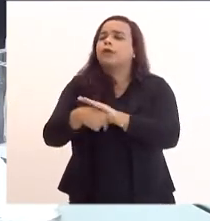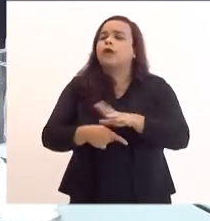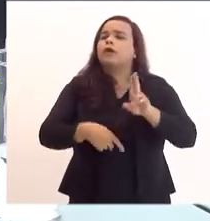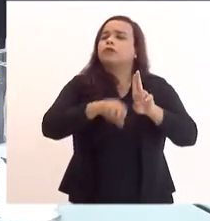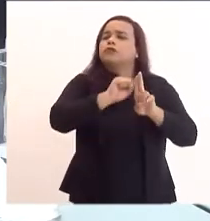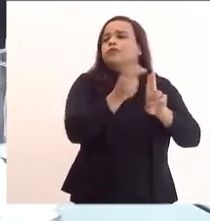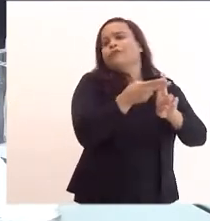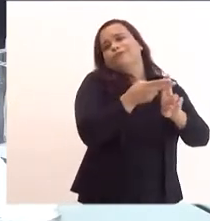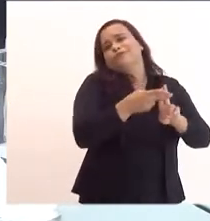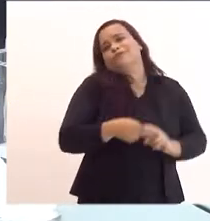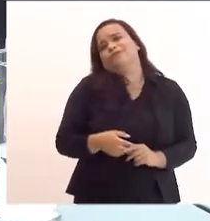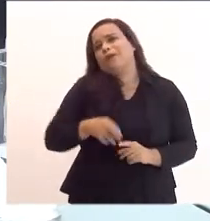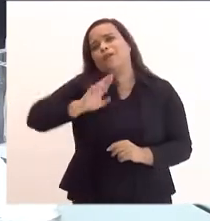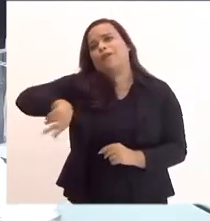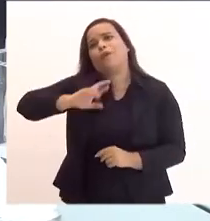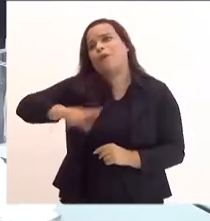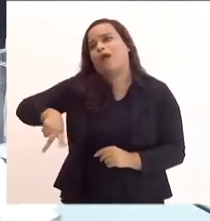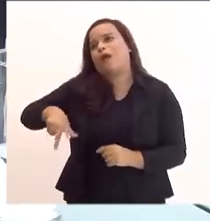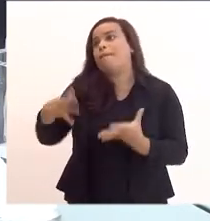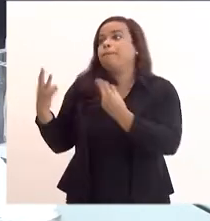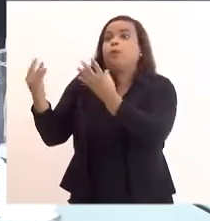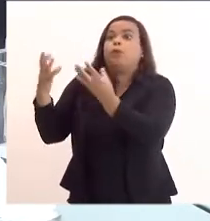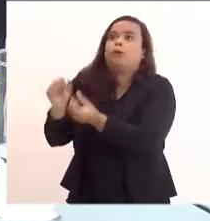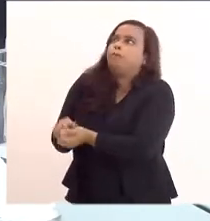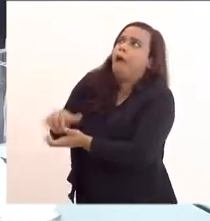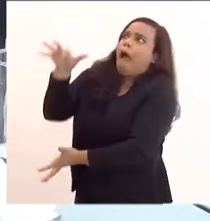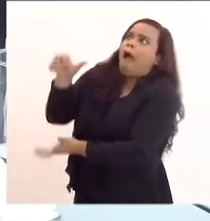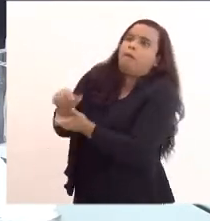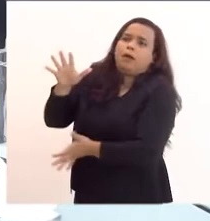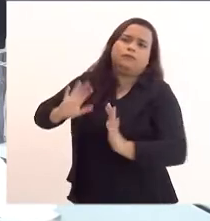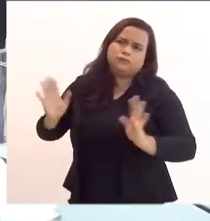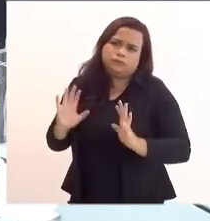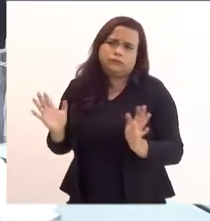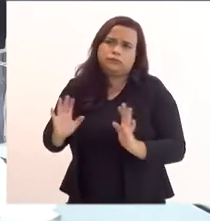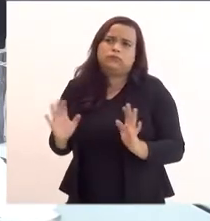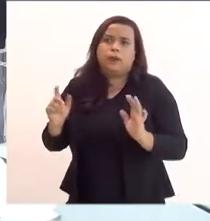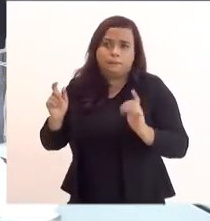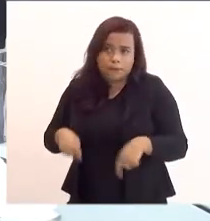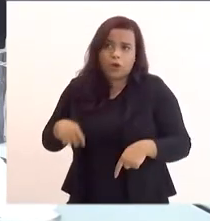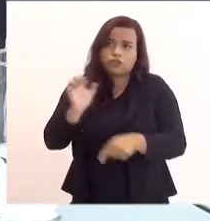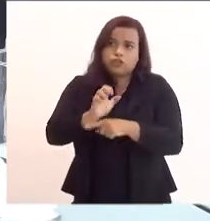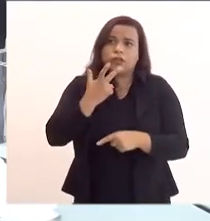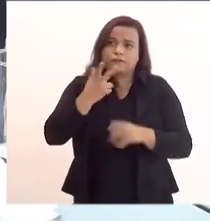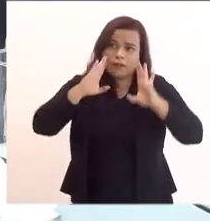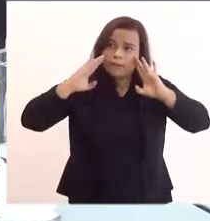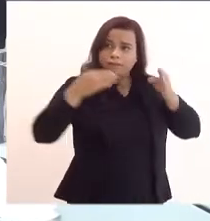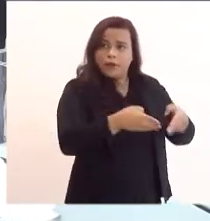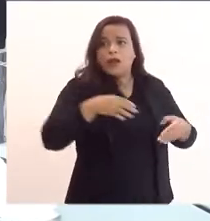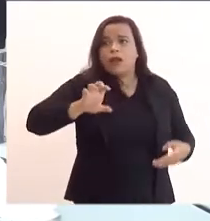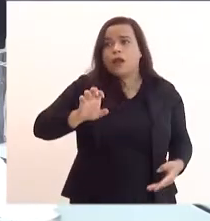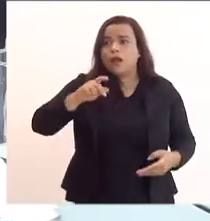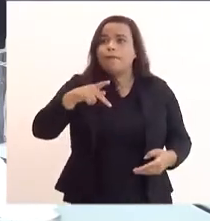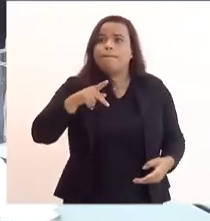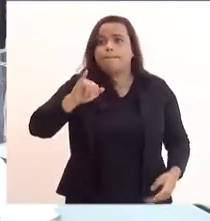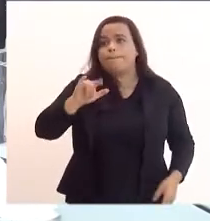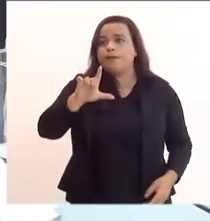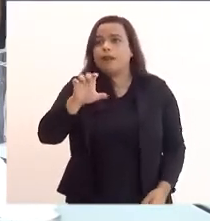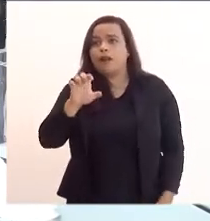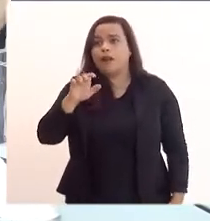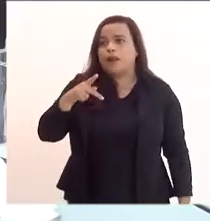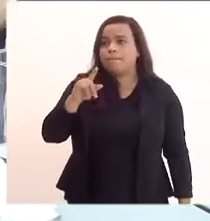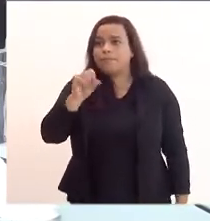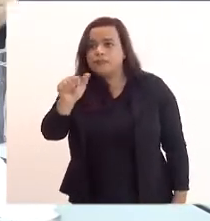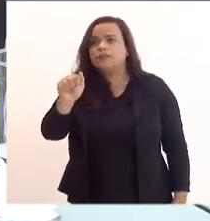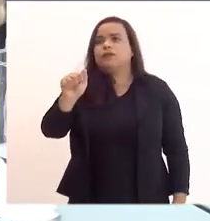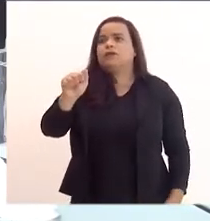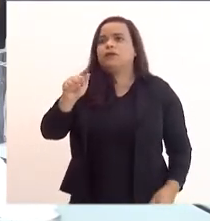E não é grandes quantidades, porque o Estado pode dizer, para epilepsia de terceiro grau, eu vou